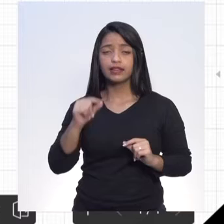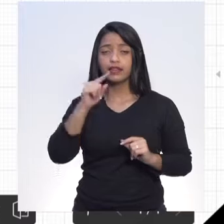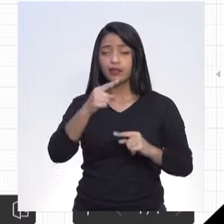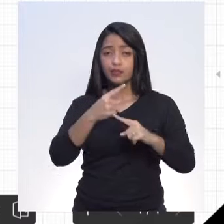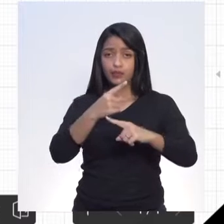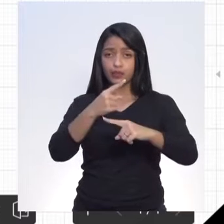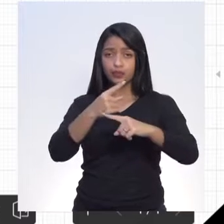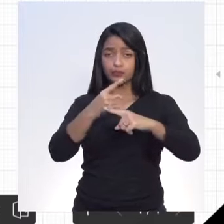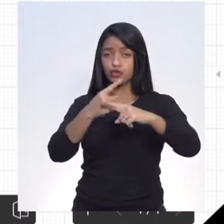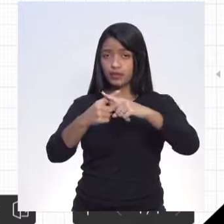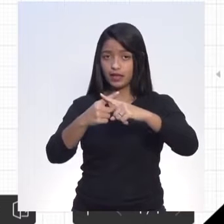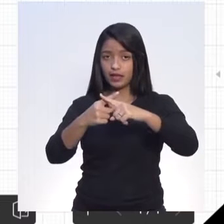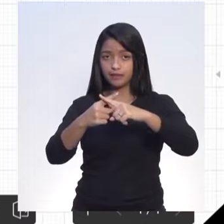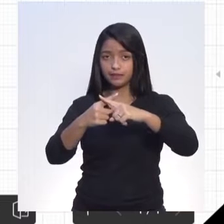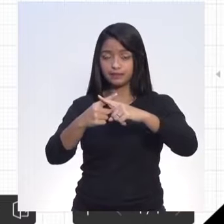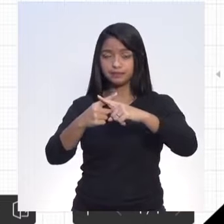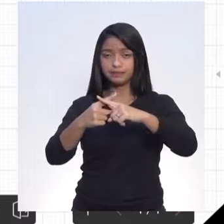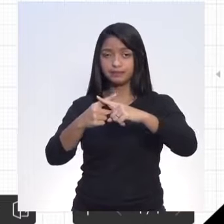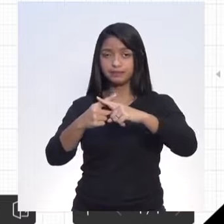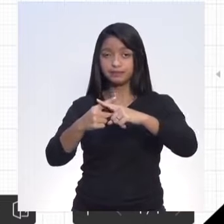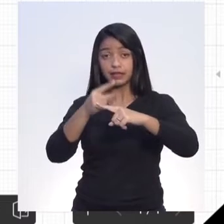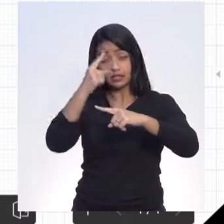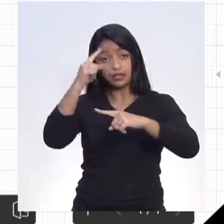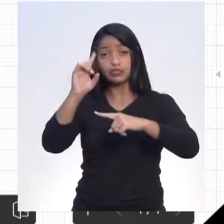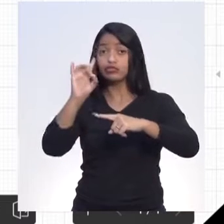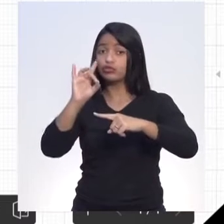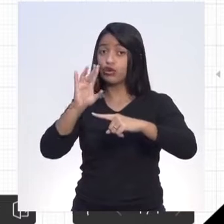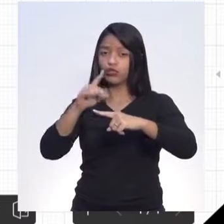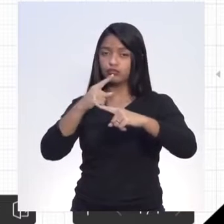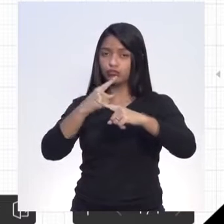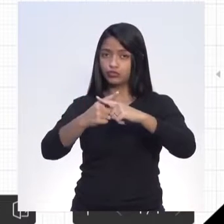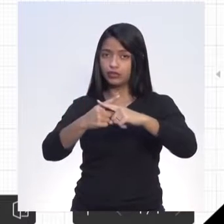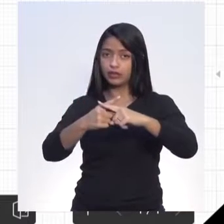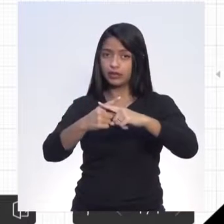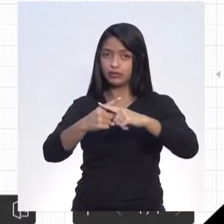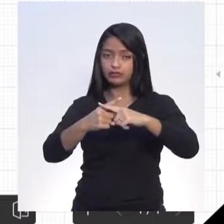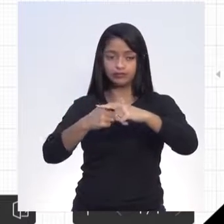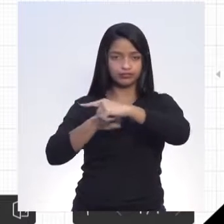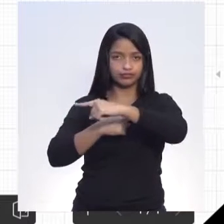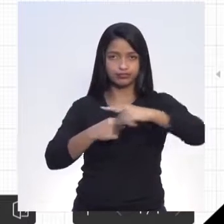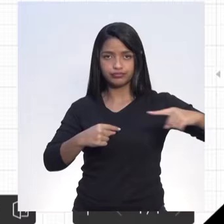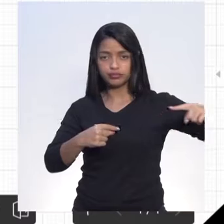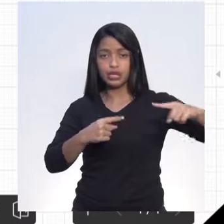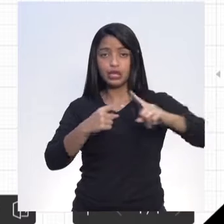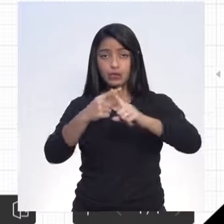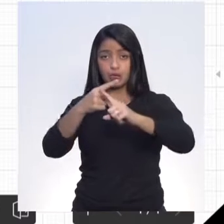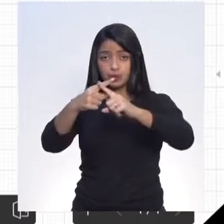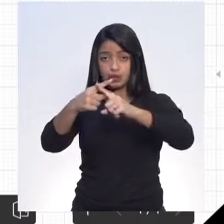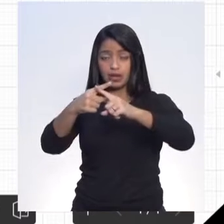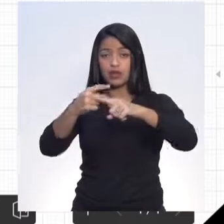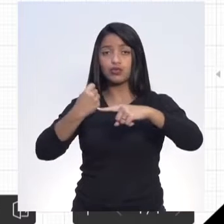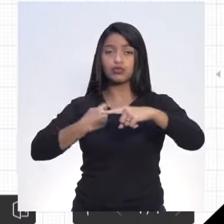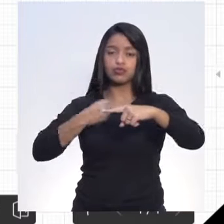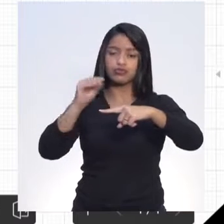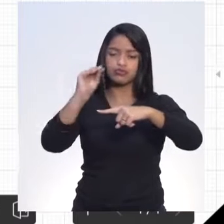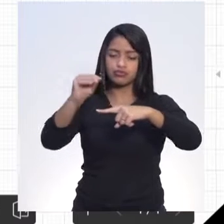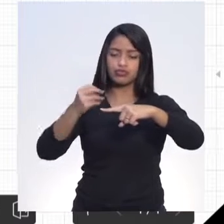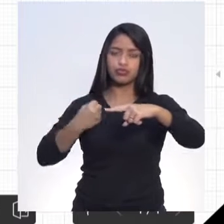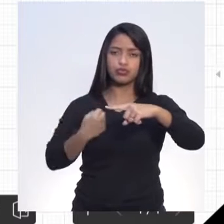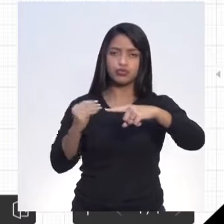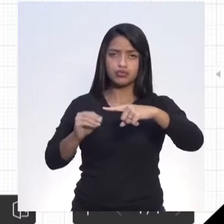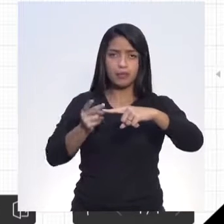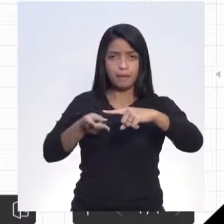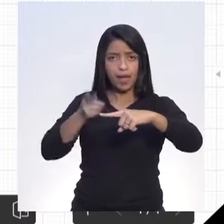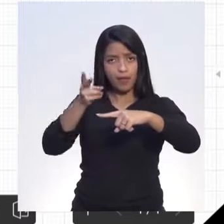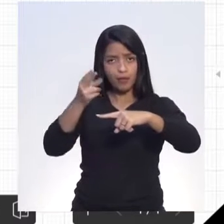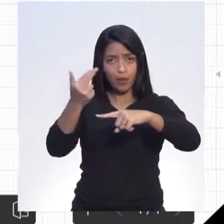né? Lembrando que é só na multiplicação. Tiver os mesmos números aí, a gente pode cancelar, né? A gente pode